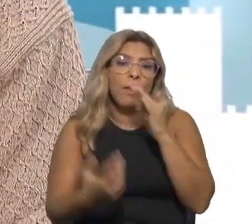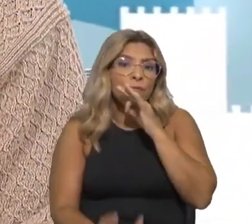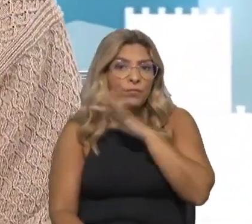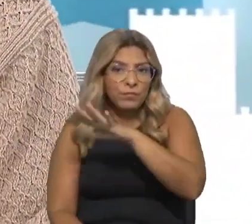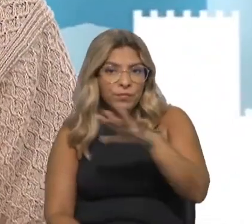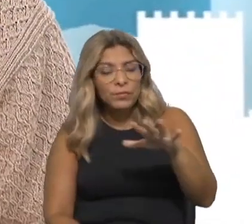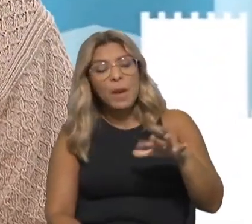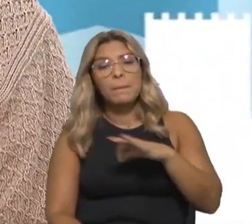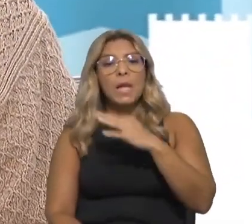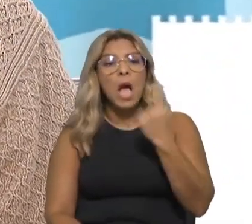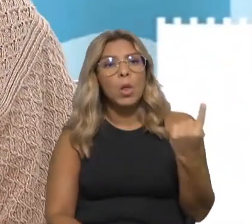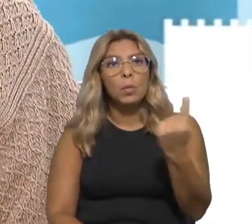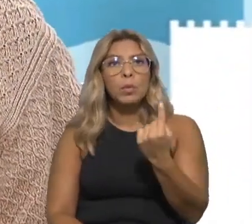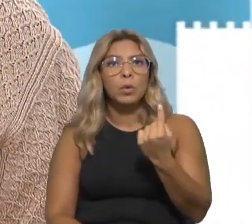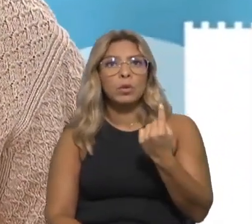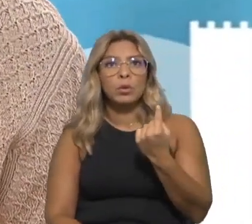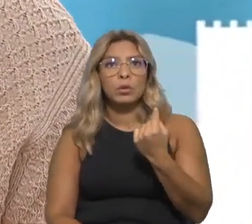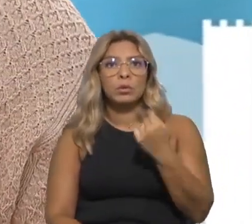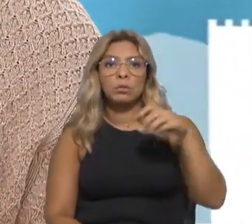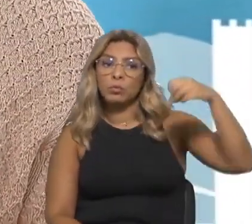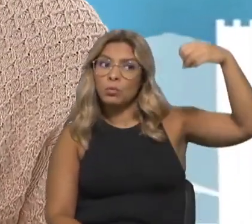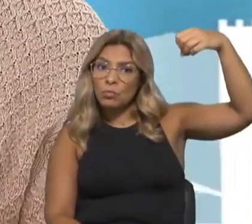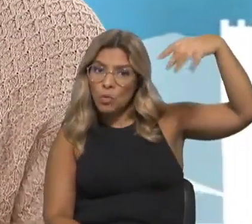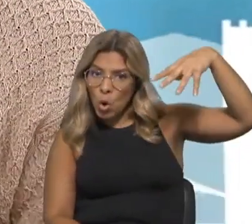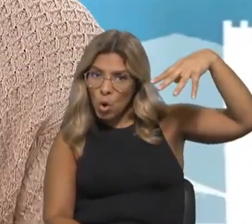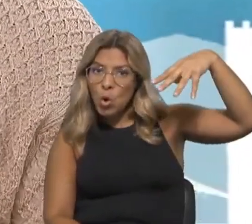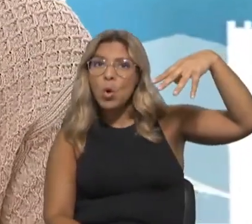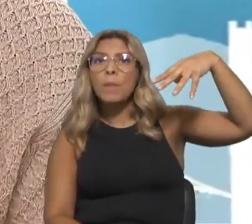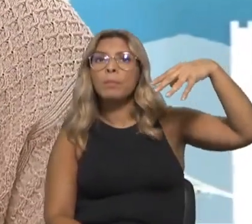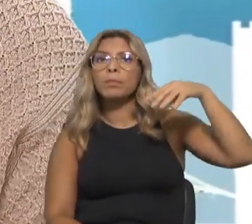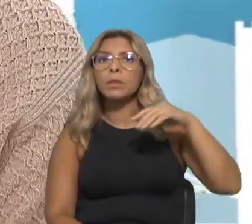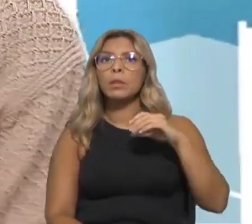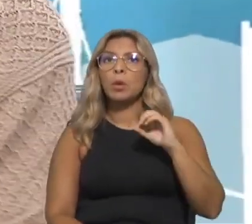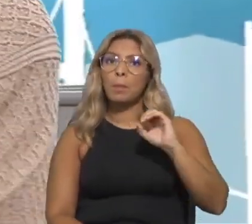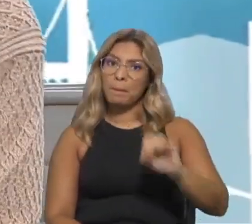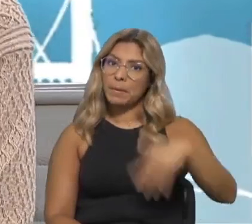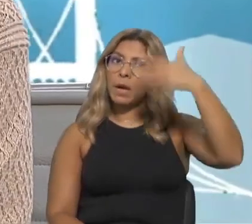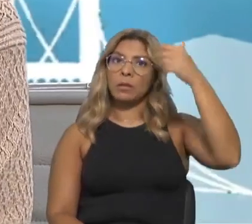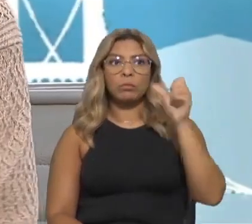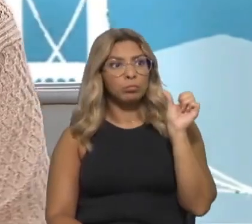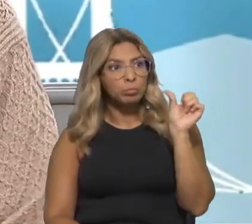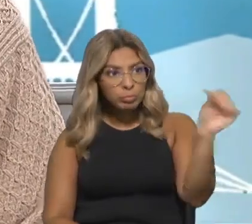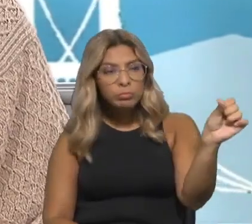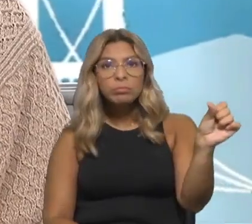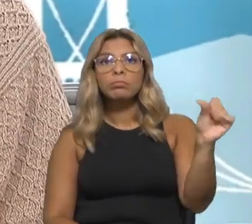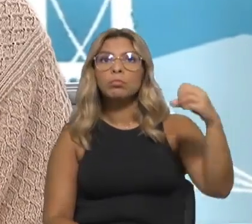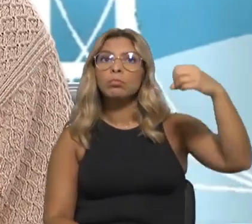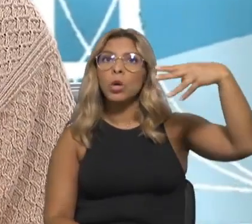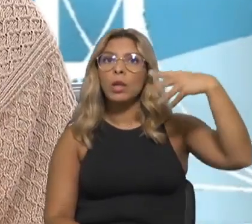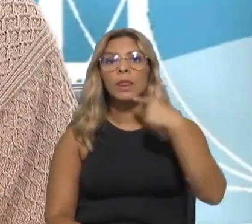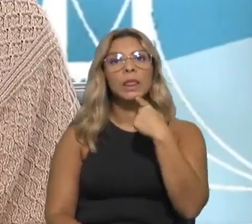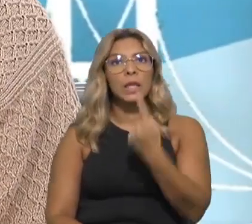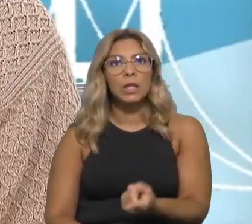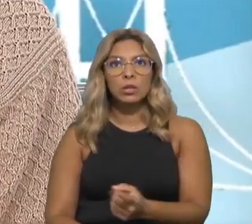começava a escassear o interruptor da luz e o primeiro da casa a acender a luz dizia uma